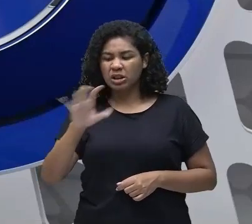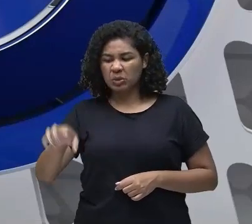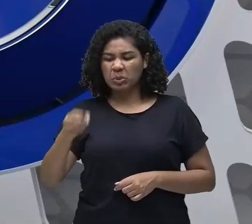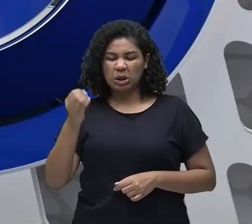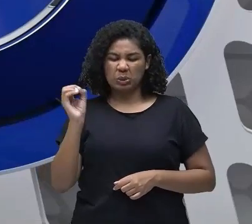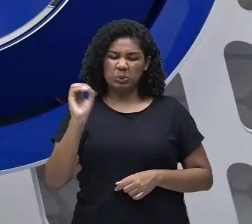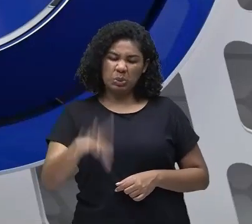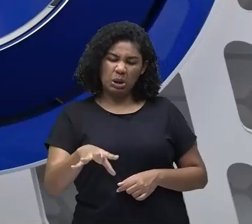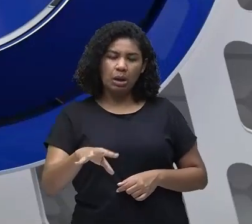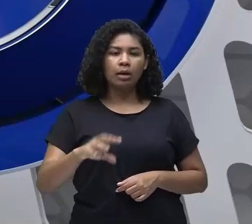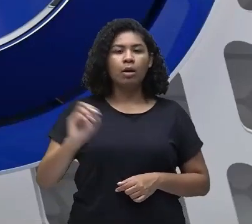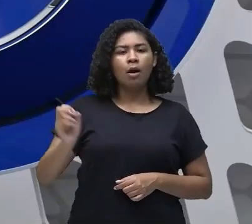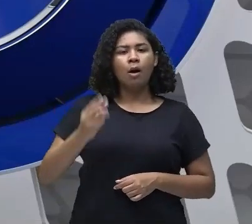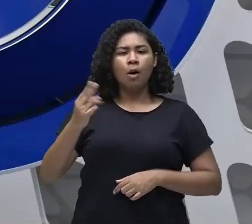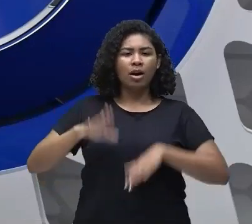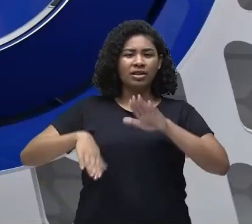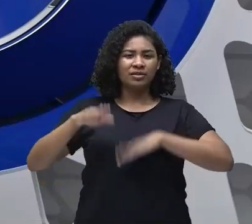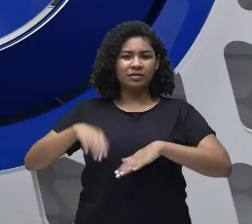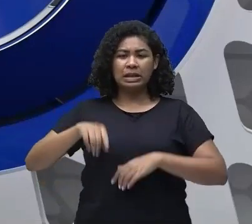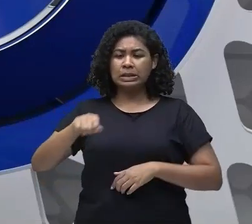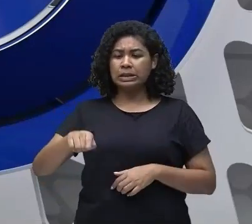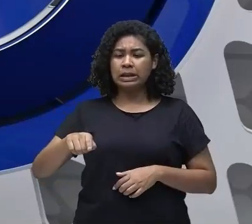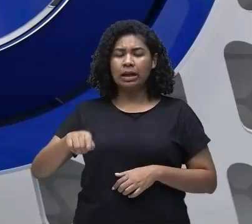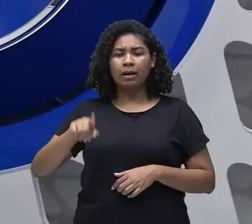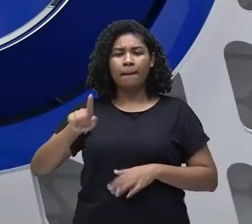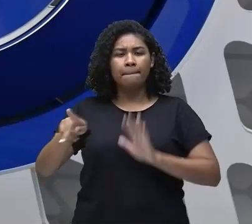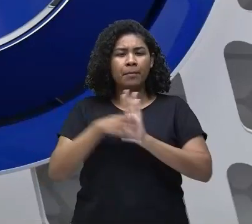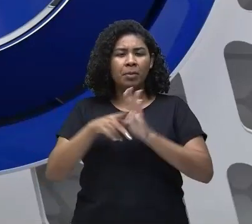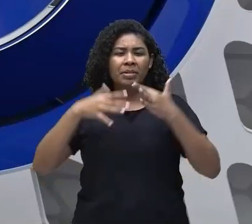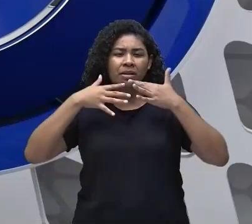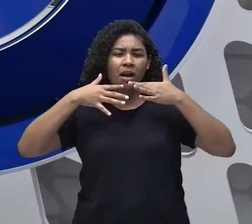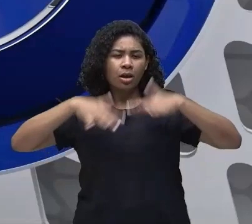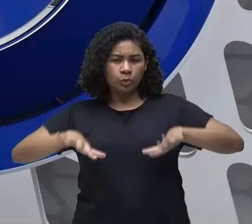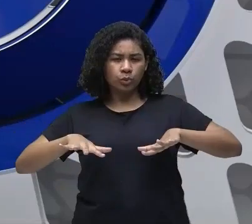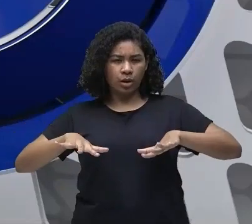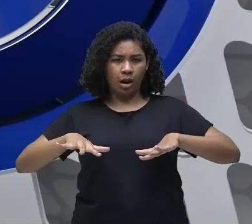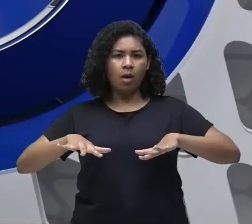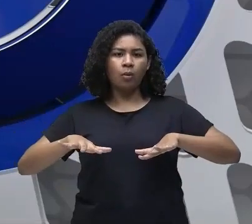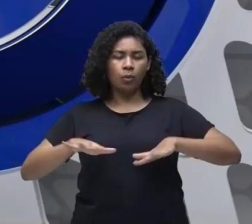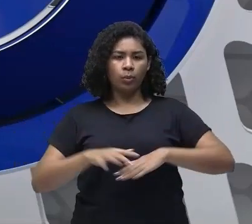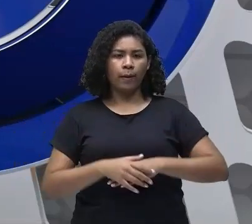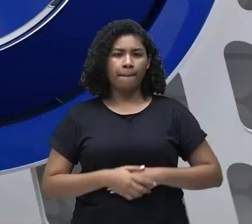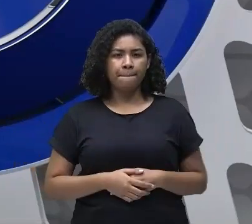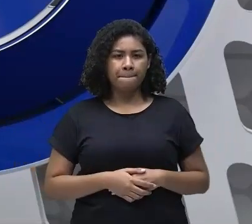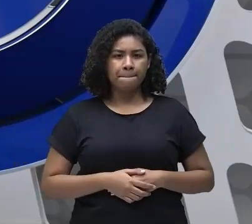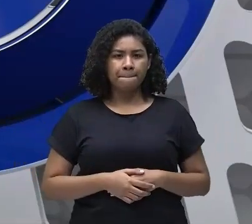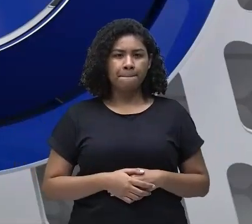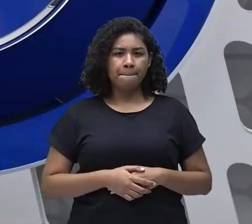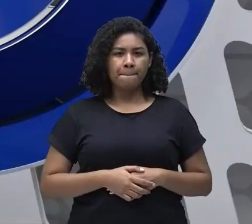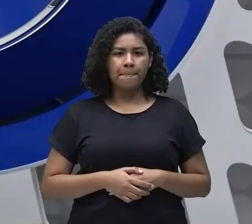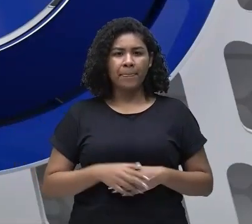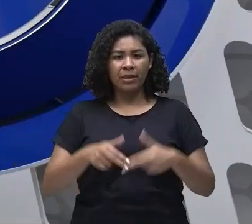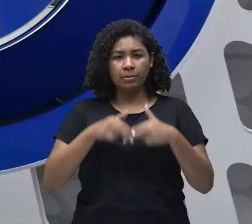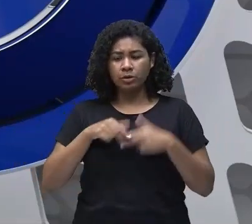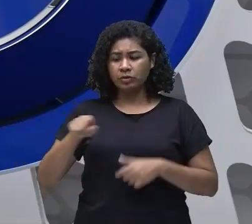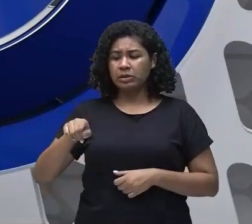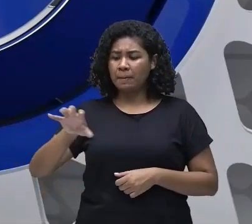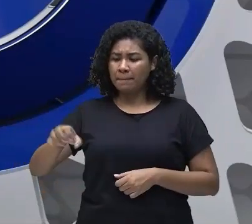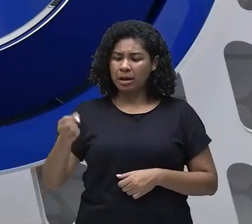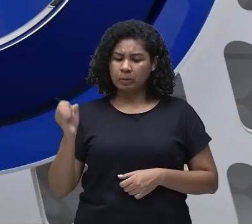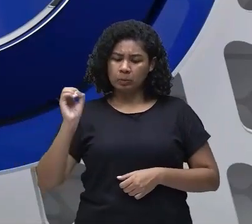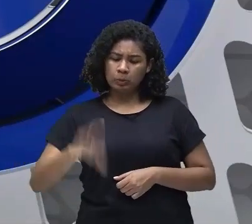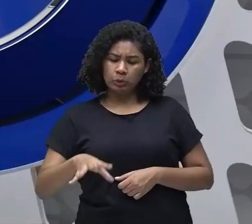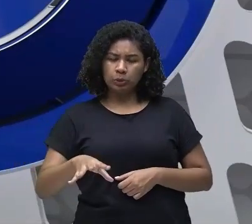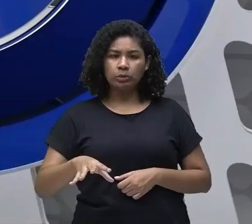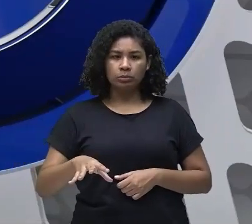até às vezes porque é matéria orgânica, né? Matéria que até enriquece o solo, você percebe a